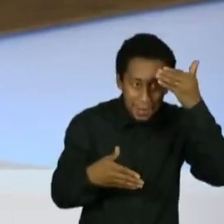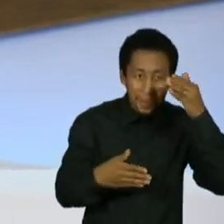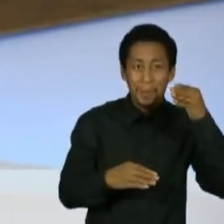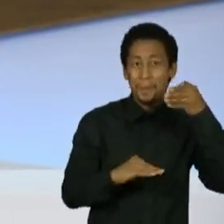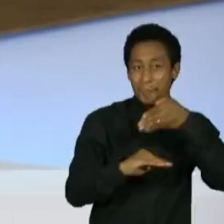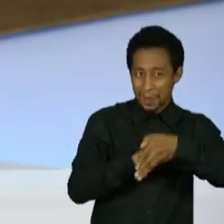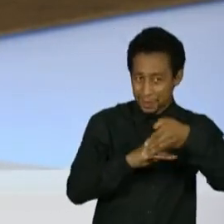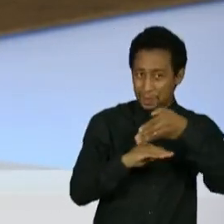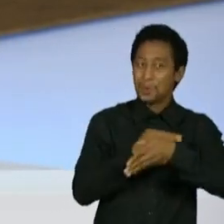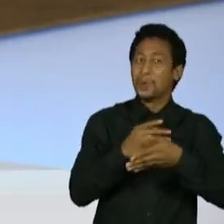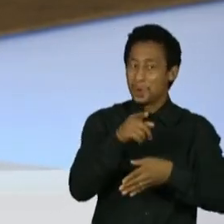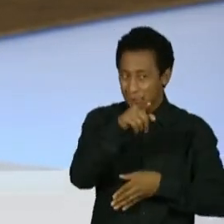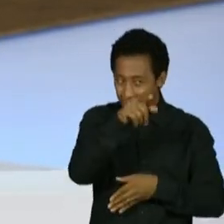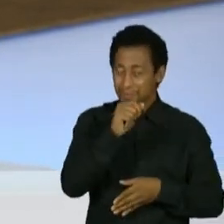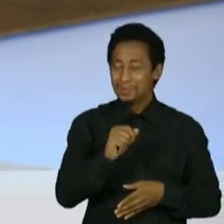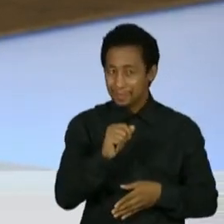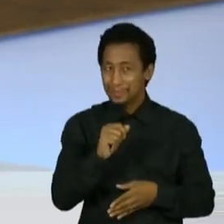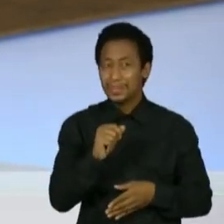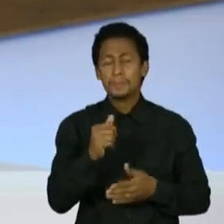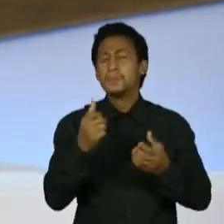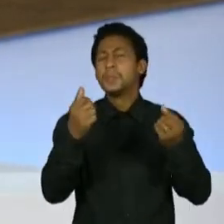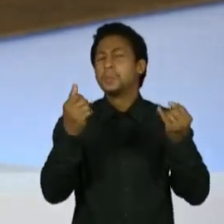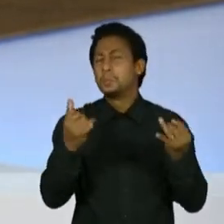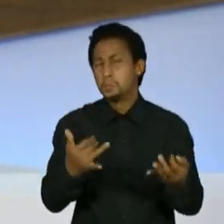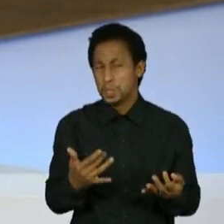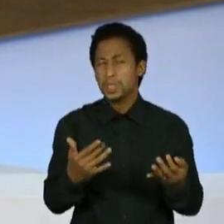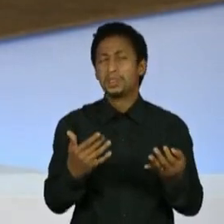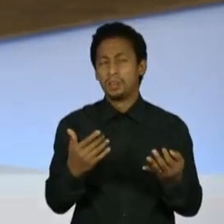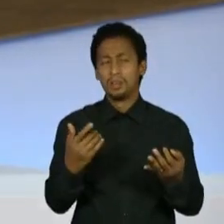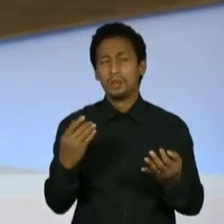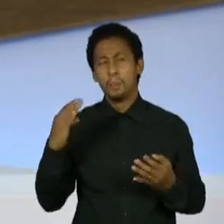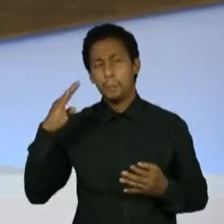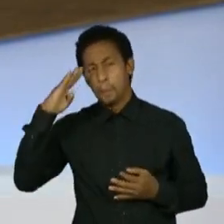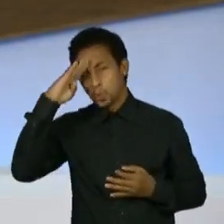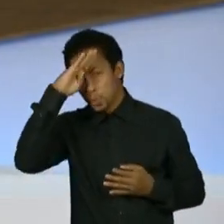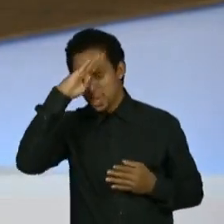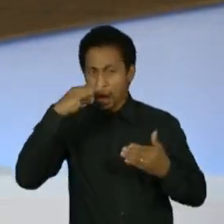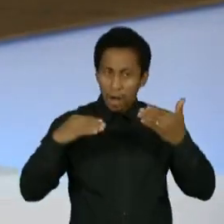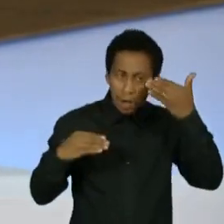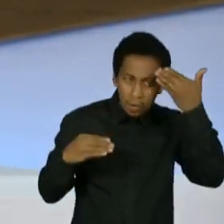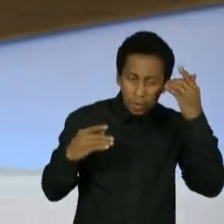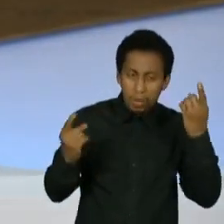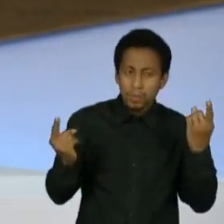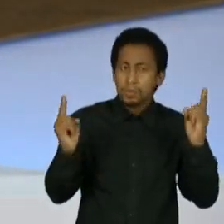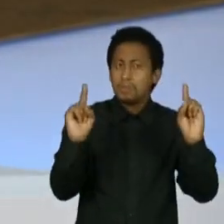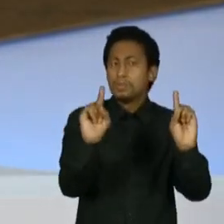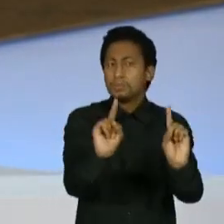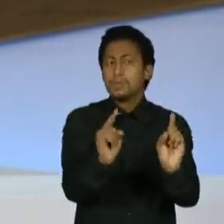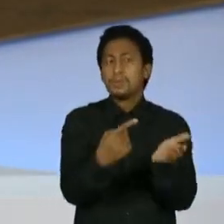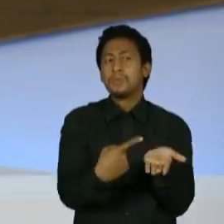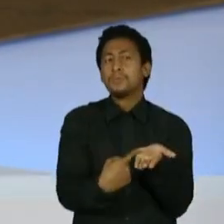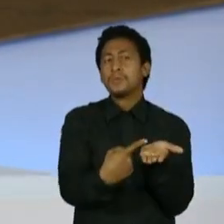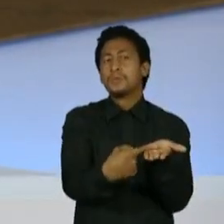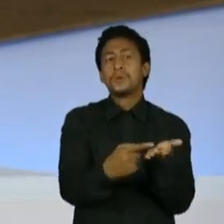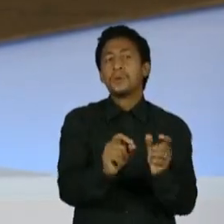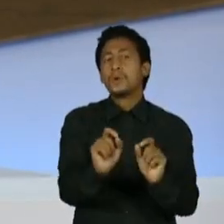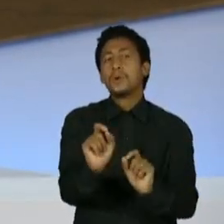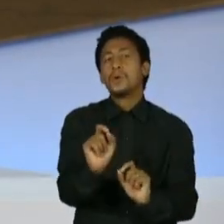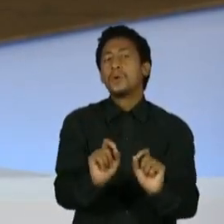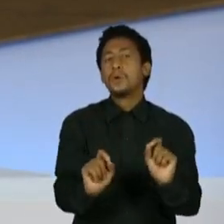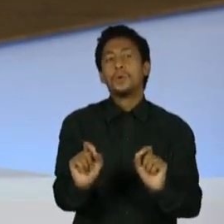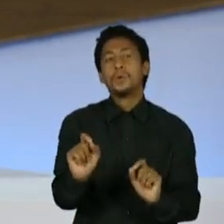testemunha desse desse dessa aliança o quanto dessa aliança sorvete de estratégica o quanto